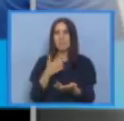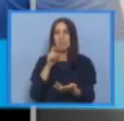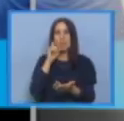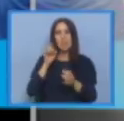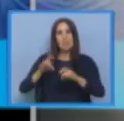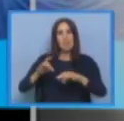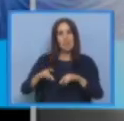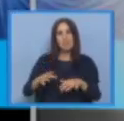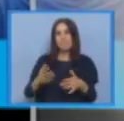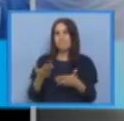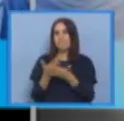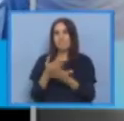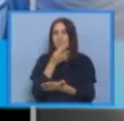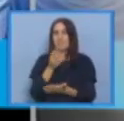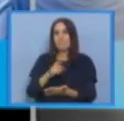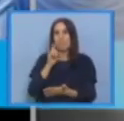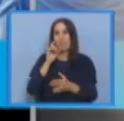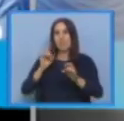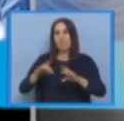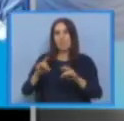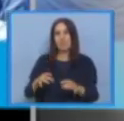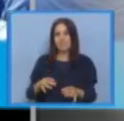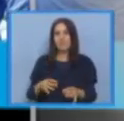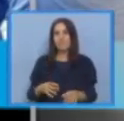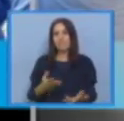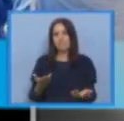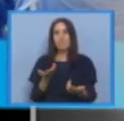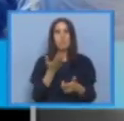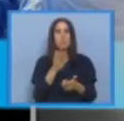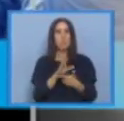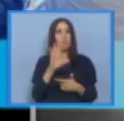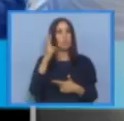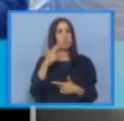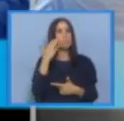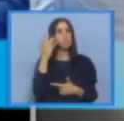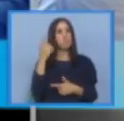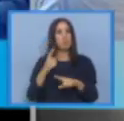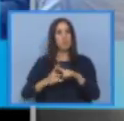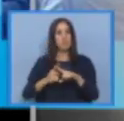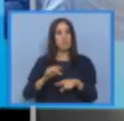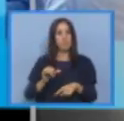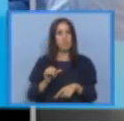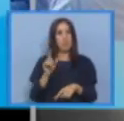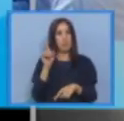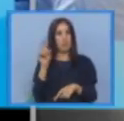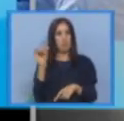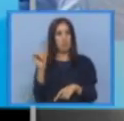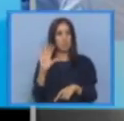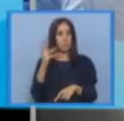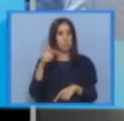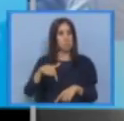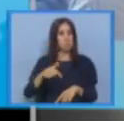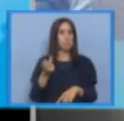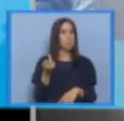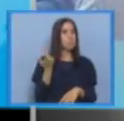prevenção, a tão falada prevenção. Por exemplo, o que está a acontecer na Grécia, lá, como nos aconteceu a nós o